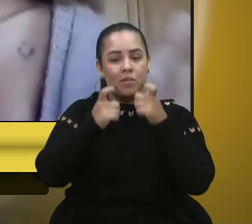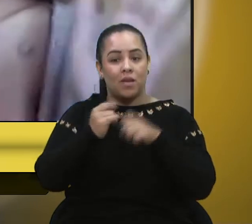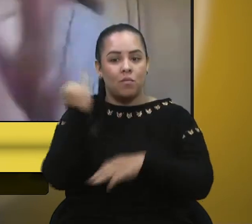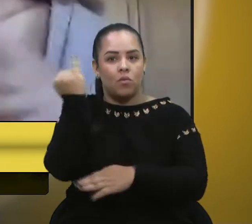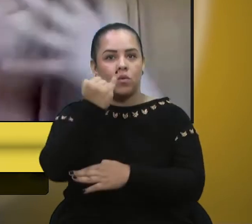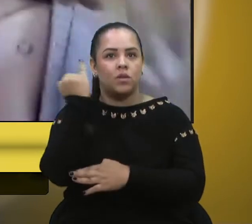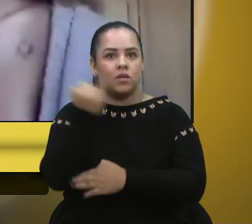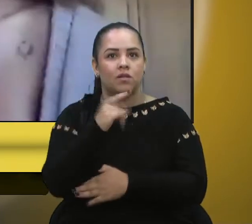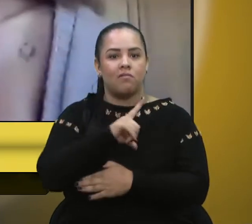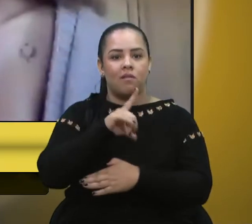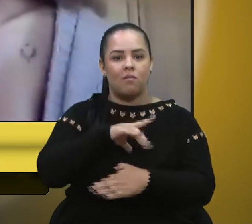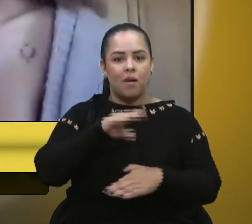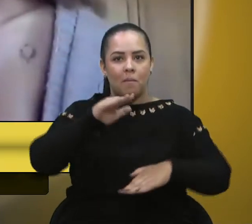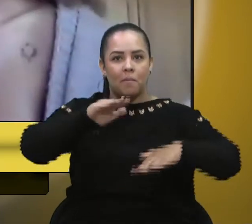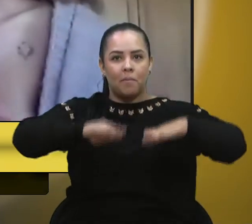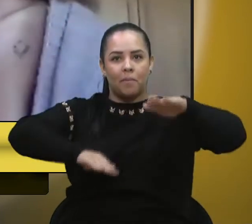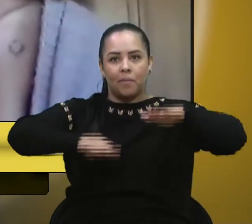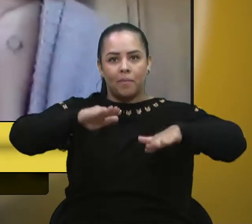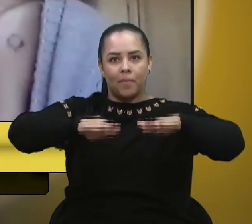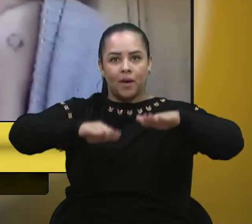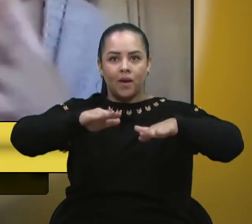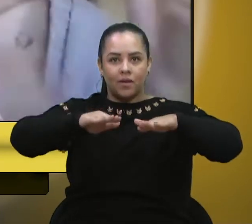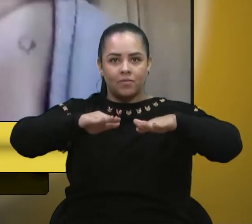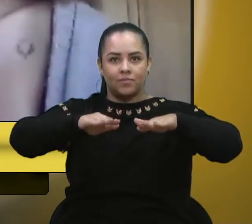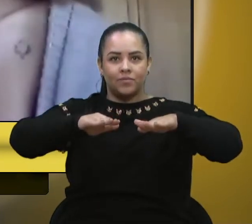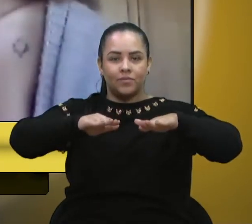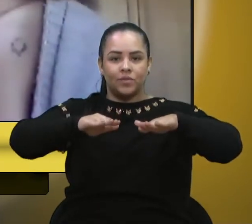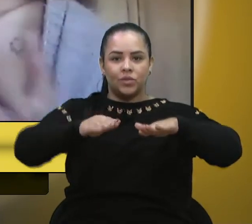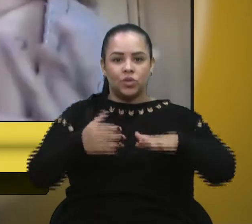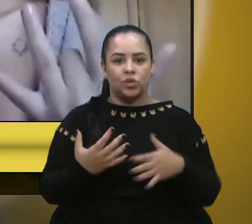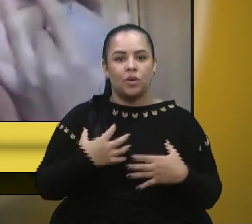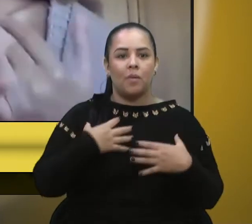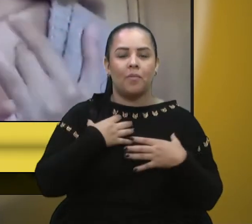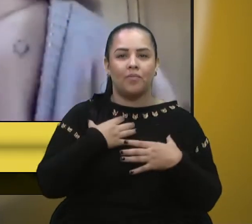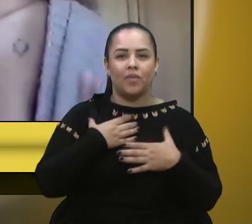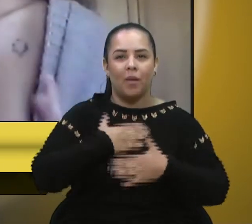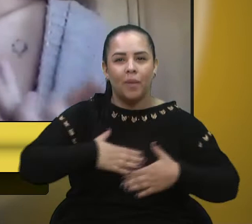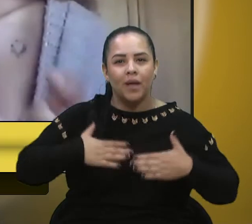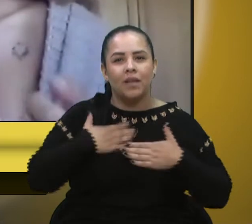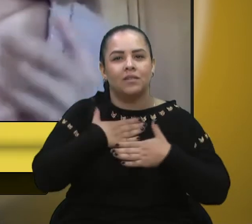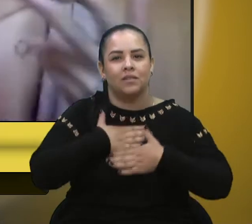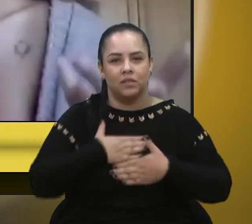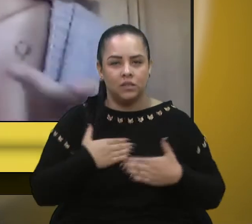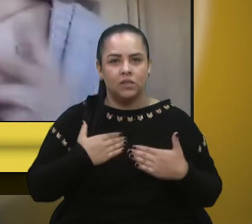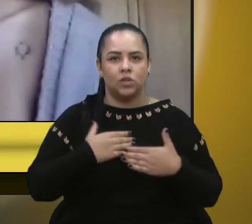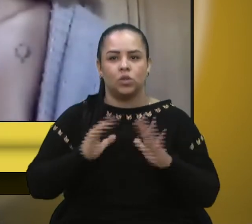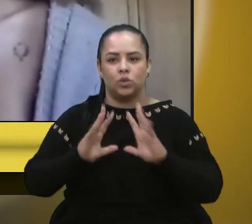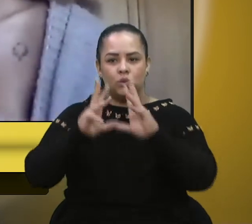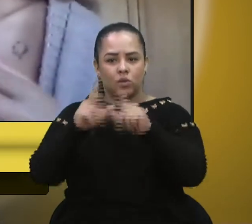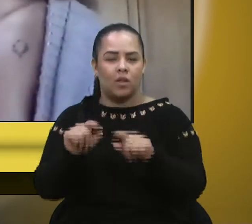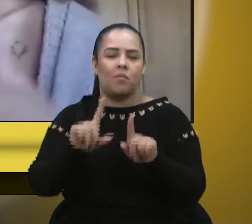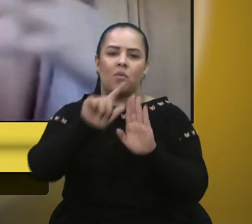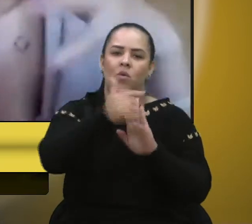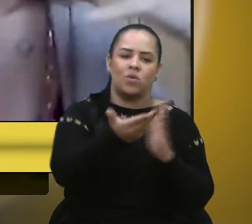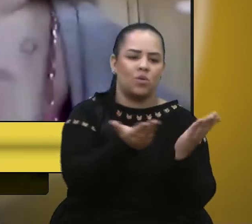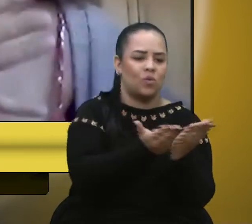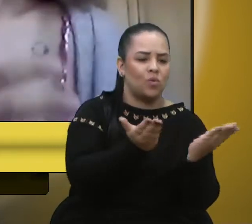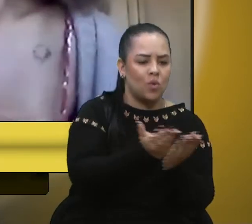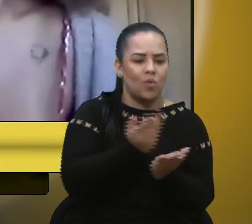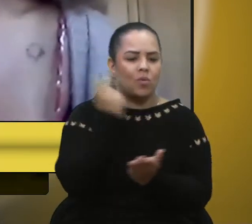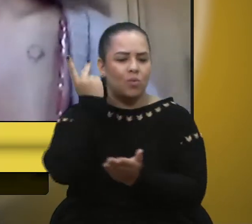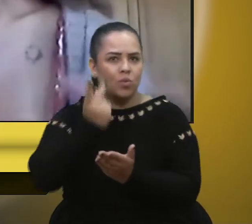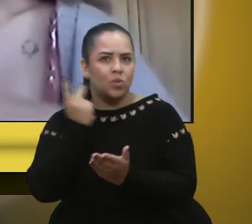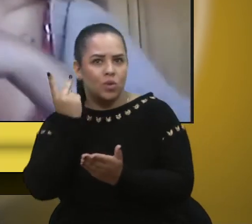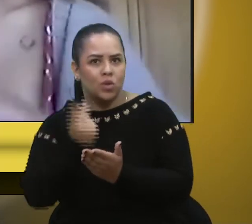equilibrar o estado de bem-estar social. Depois disso, diversos pensadores, estudiosos, políticos vieram falando